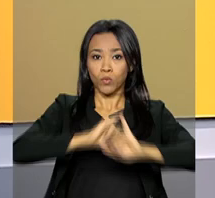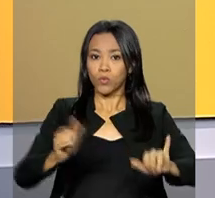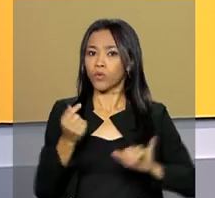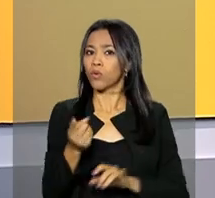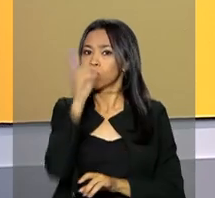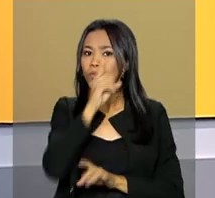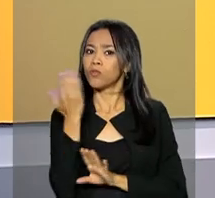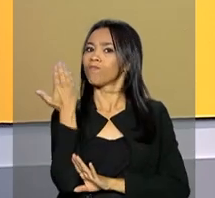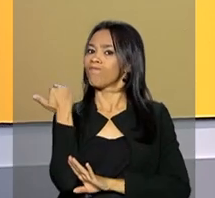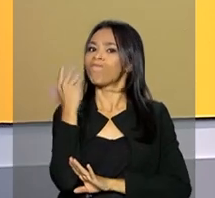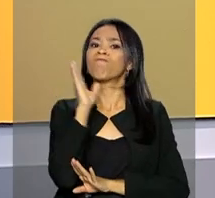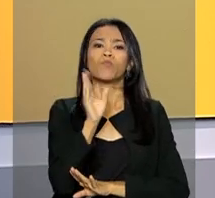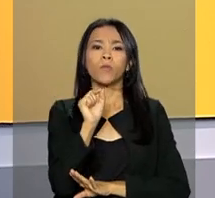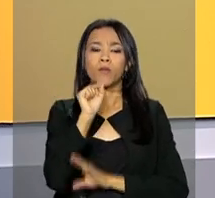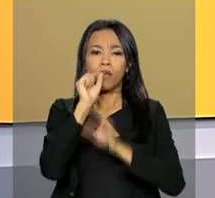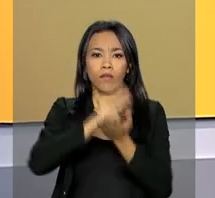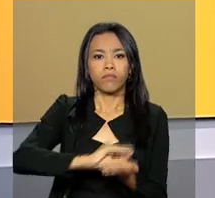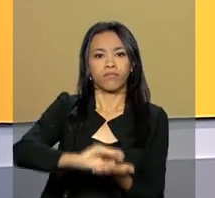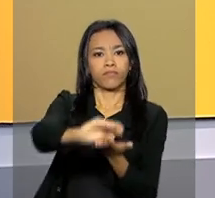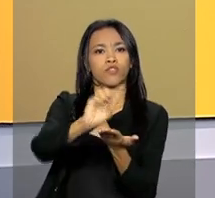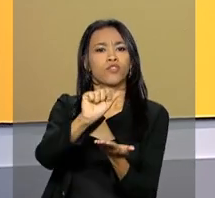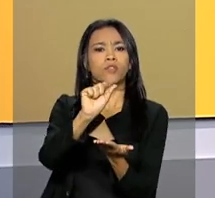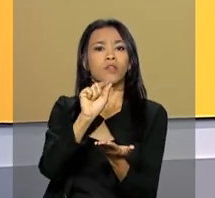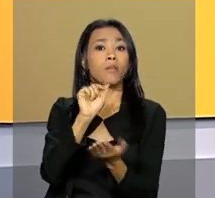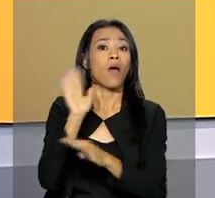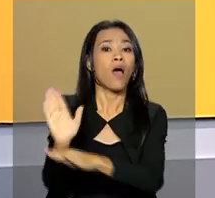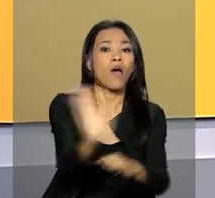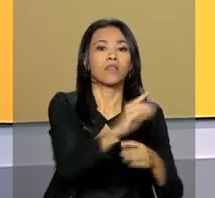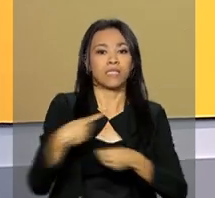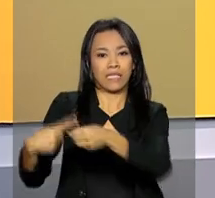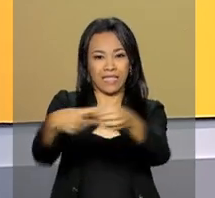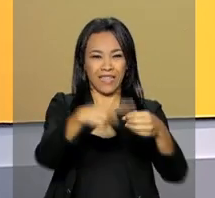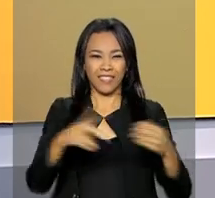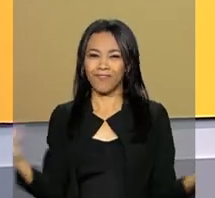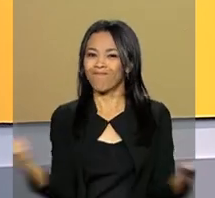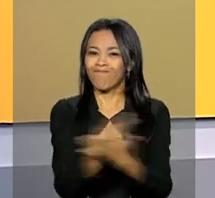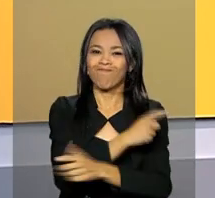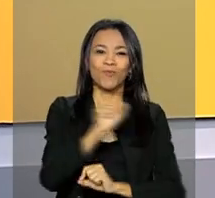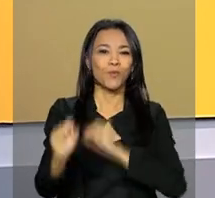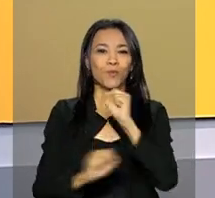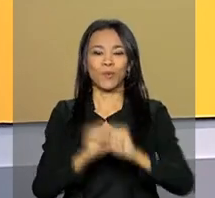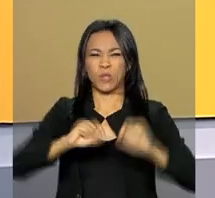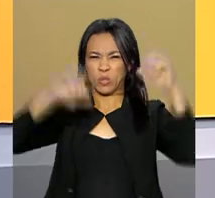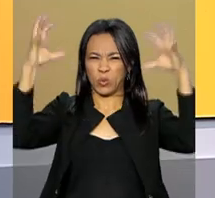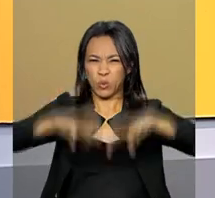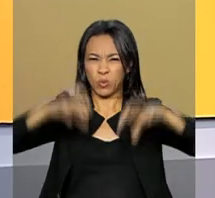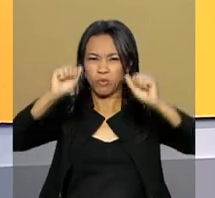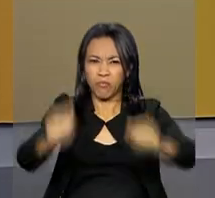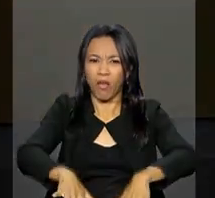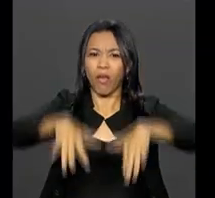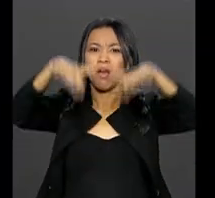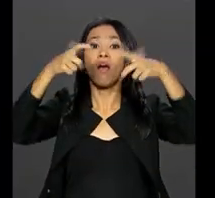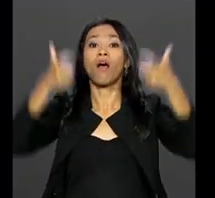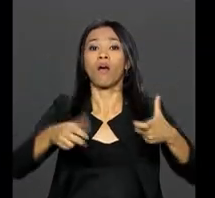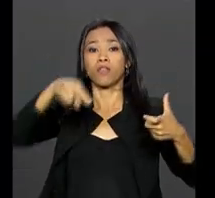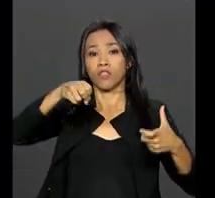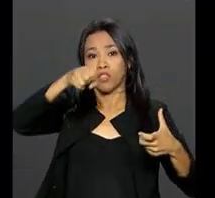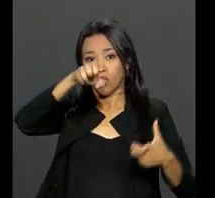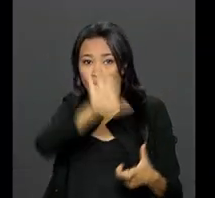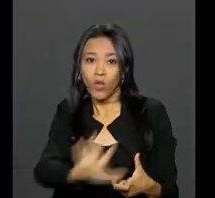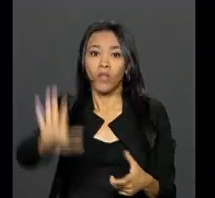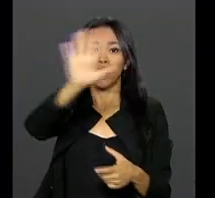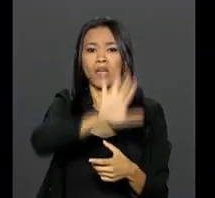a liberação de recursos para socorrer cidades atingidas por enchentes no Nordeste as fortes chuvas causaram